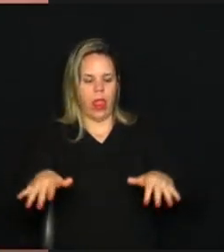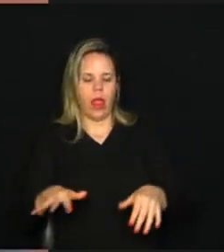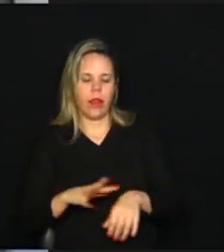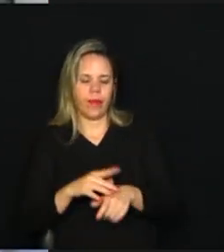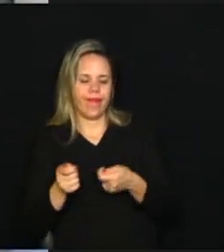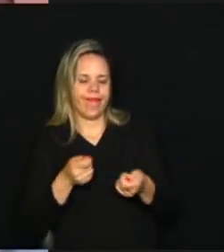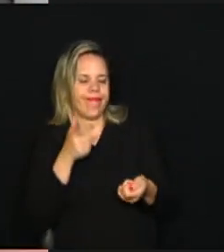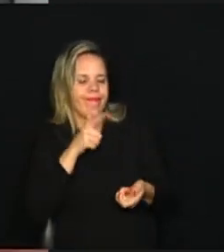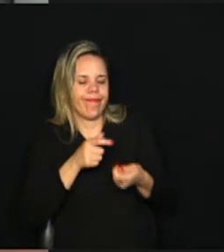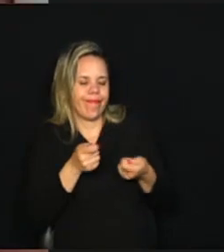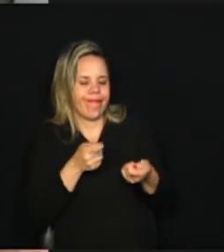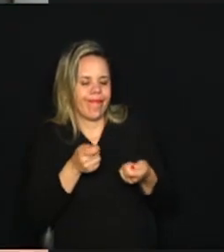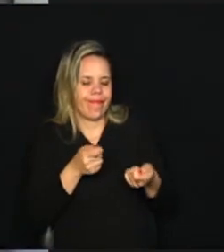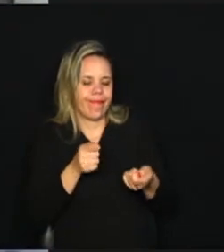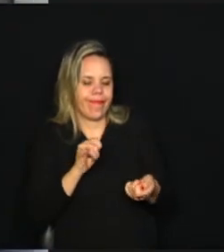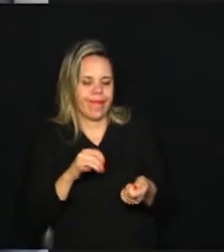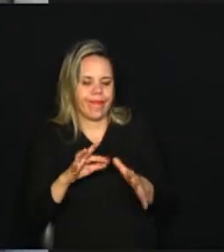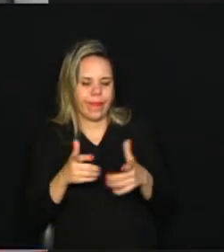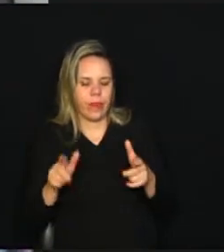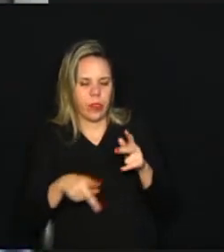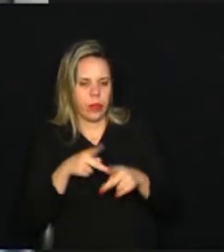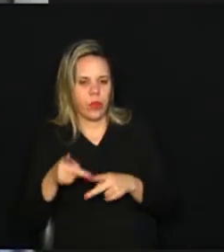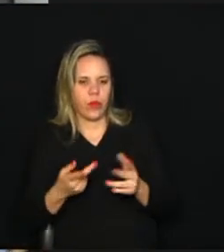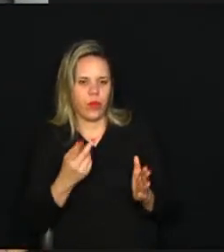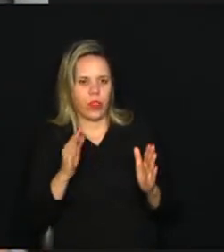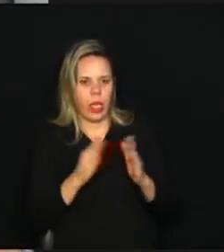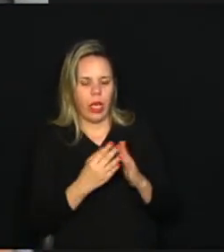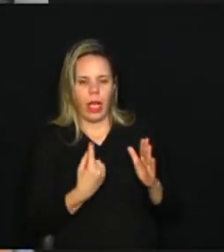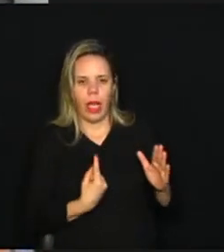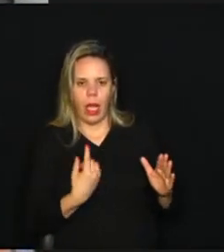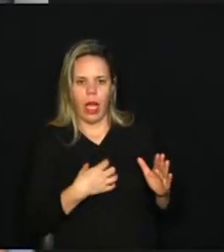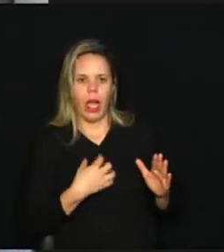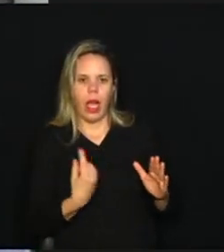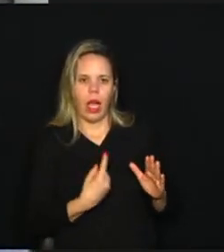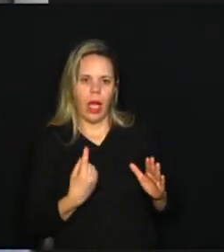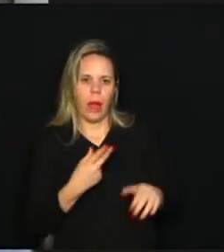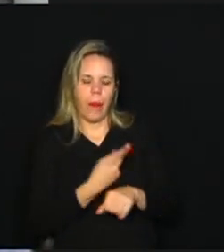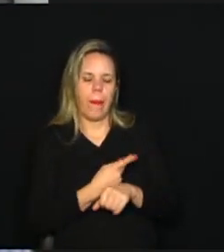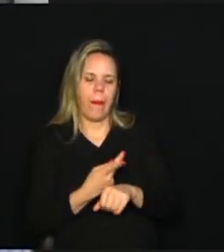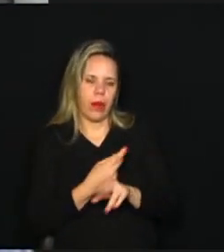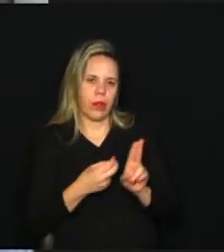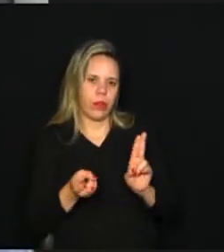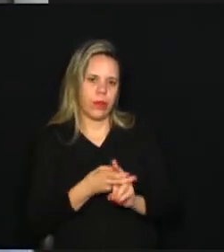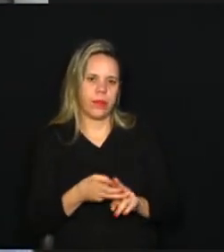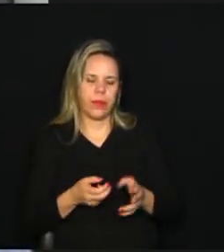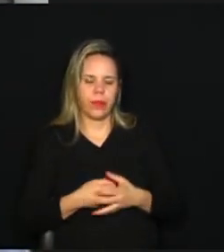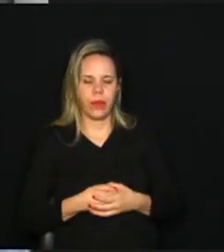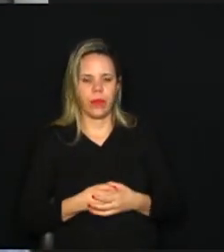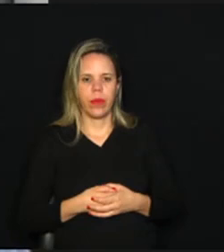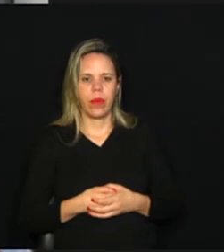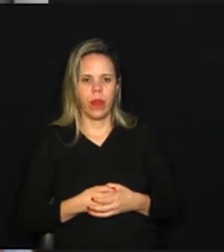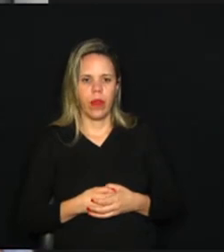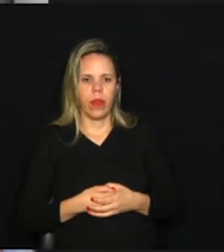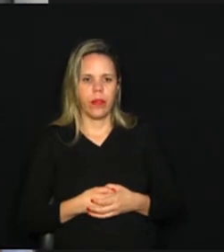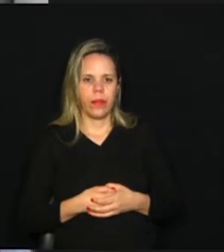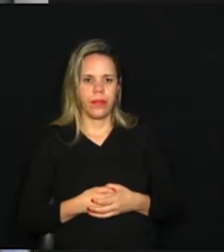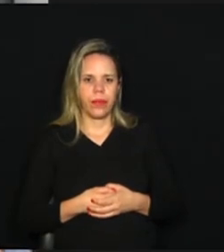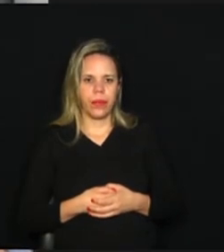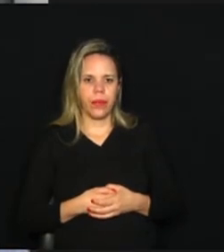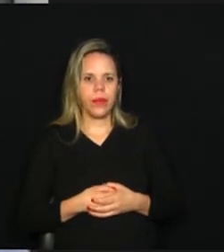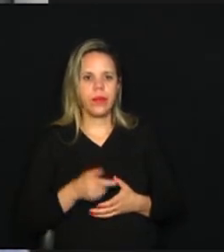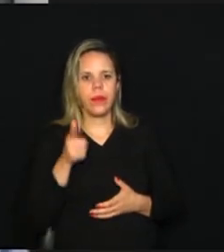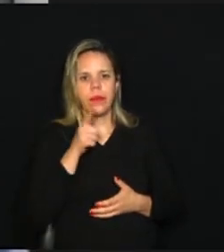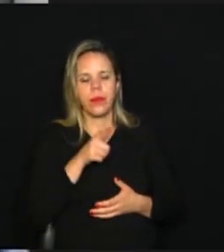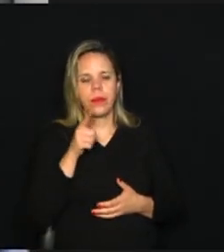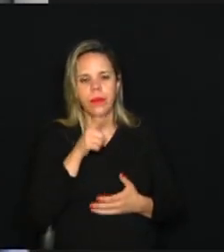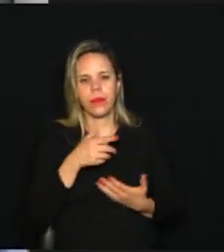a grande maioria das pessoas doentes vão ficar em casa ou vão procurar o sistema de saúde. Então, a gente conseguiria,